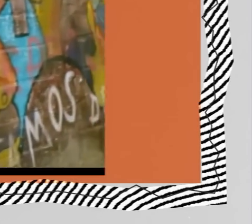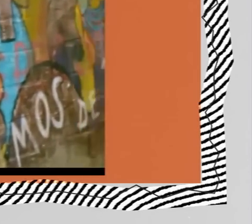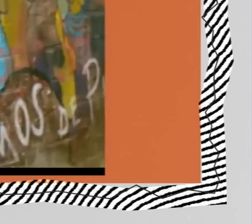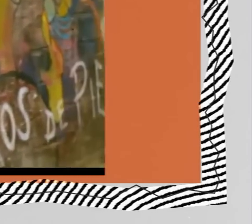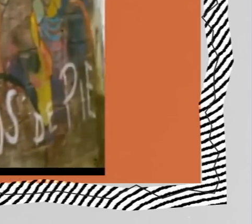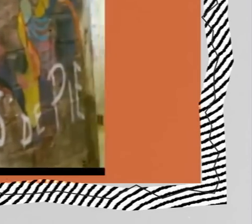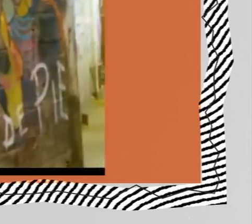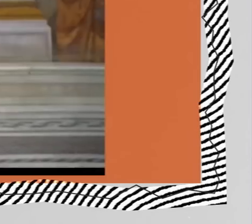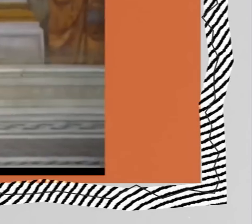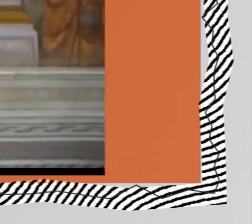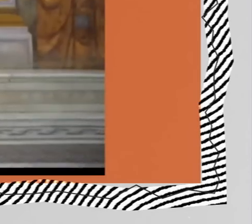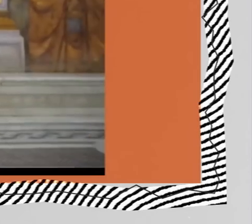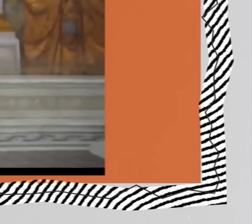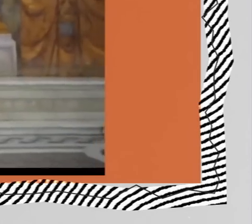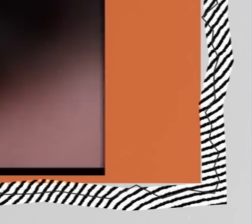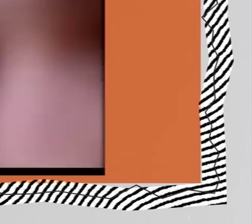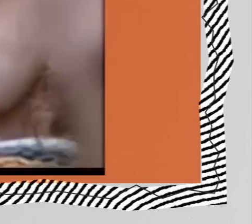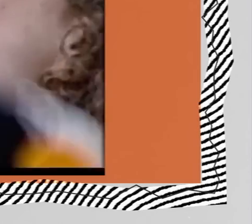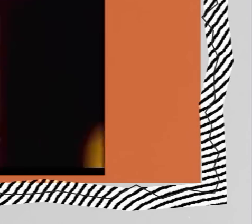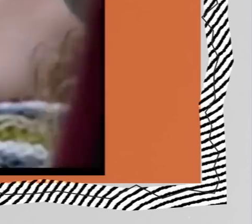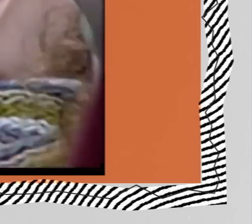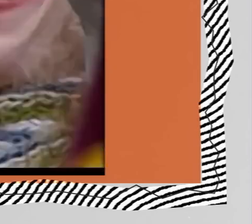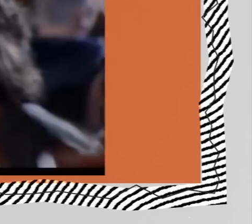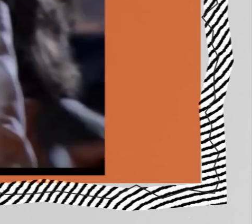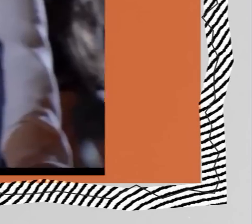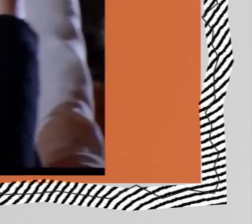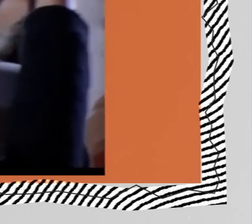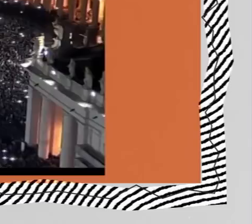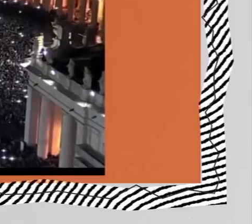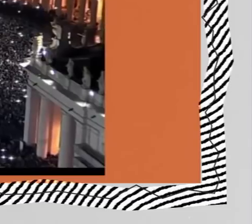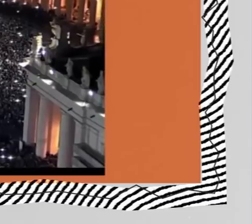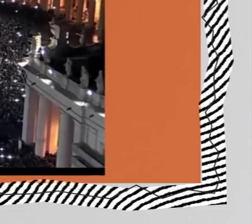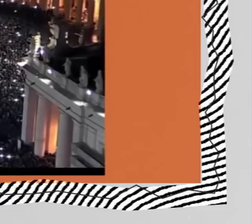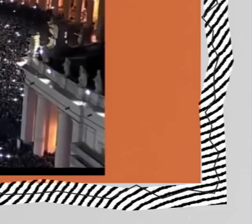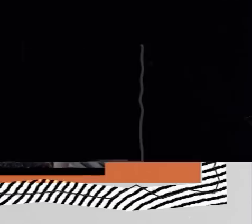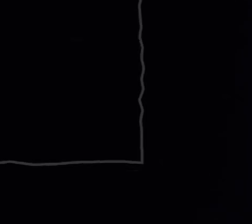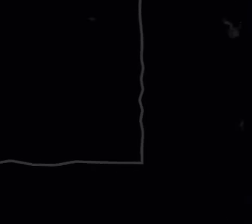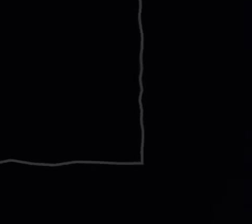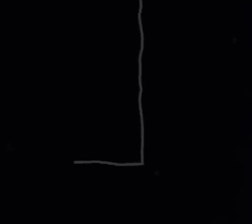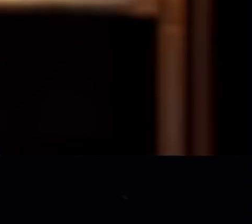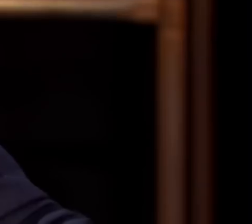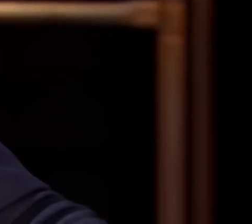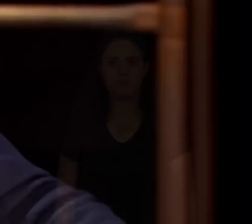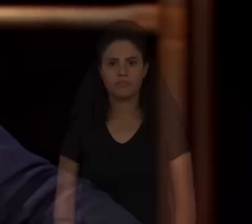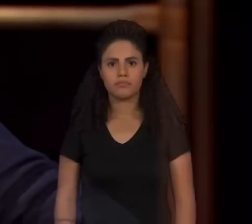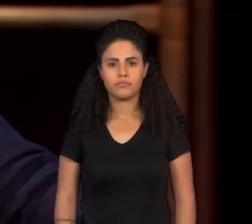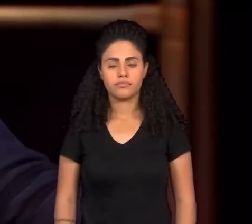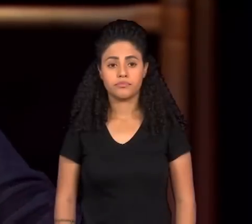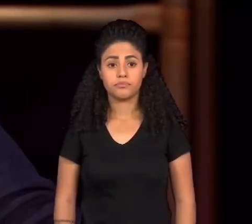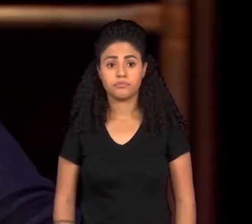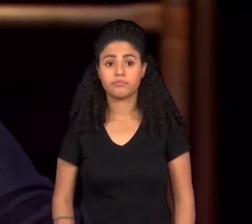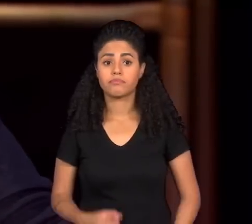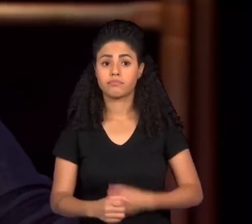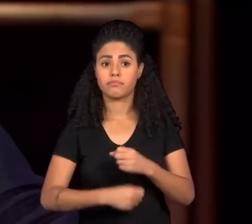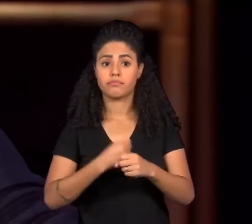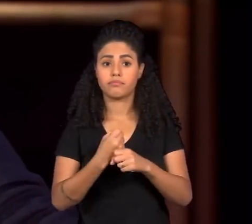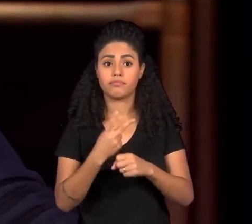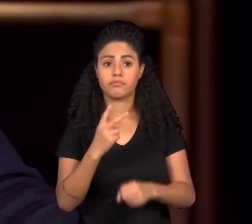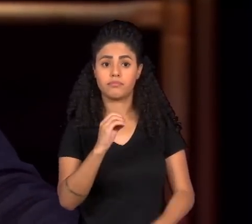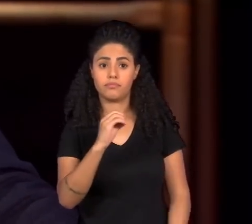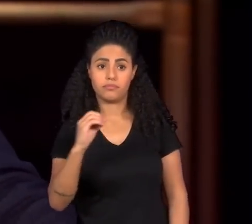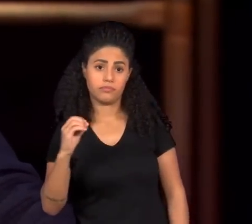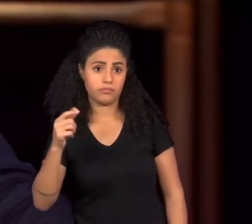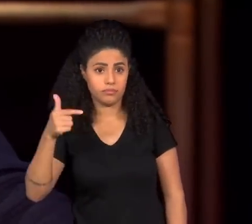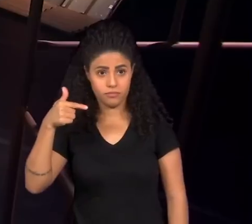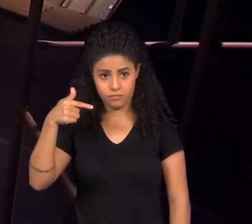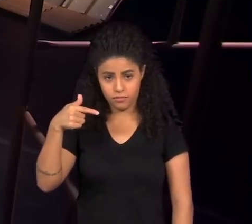to be satisfied. It's 1.2 billion believers. Em 2007, você entregou ao